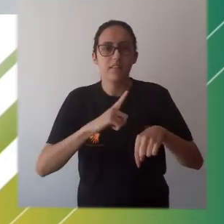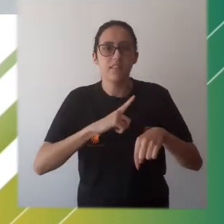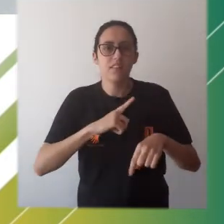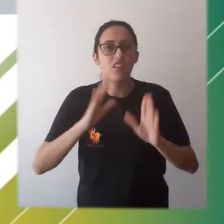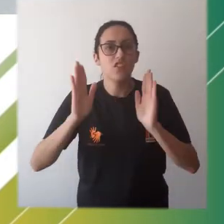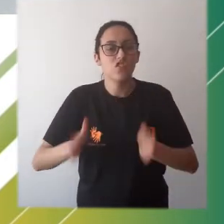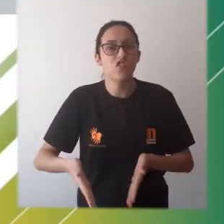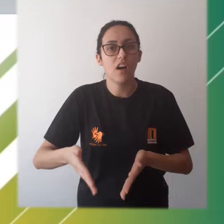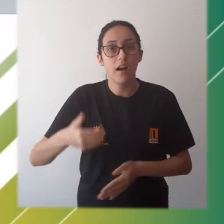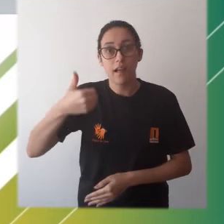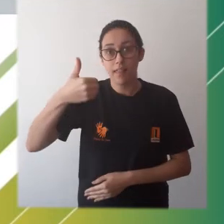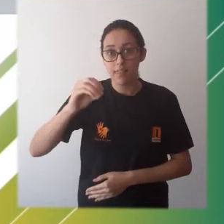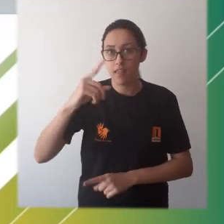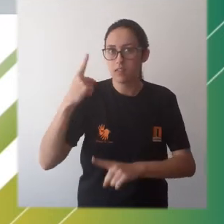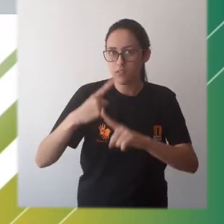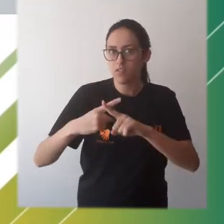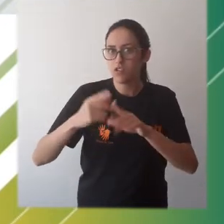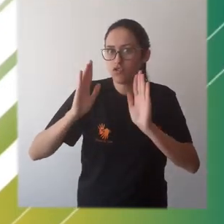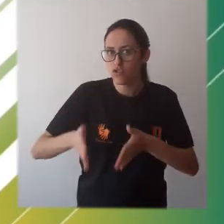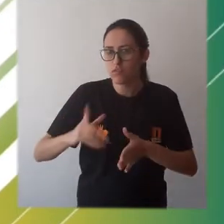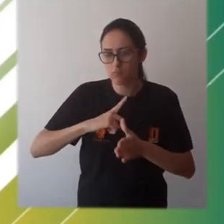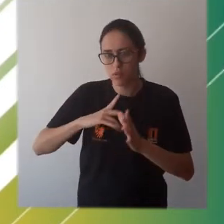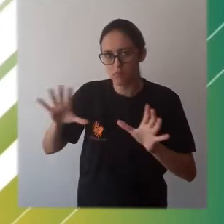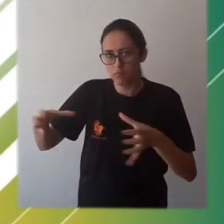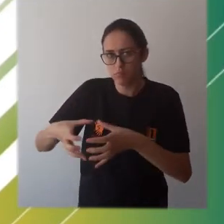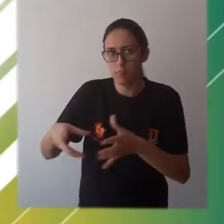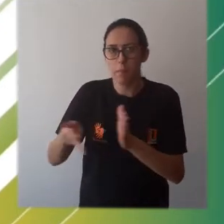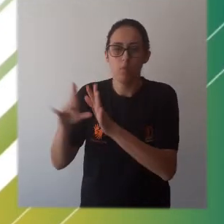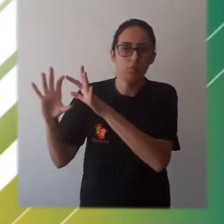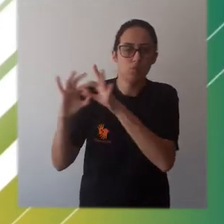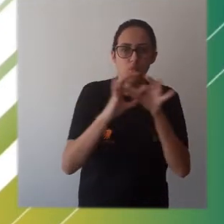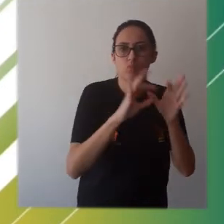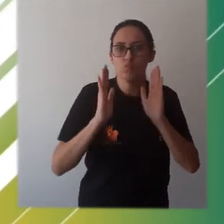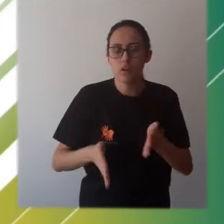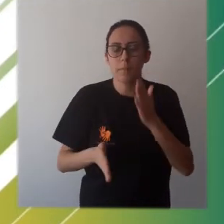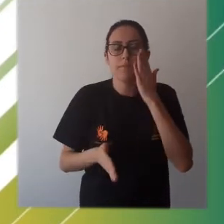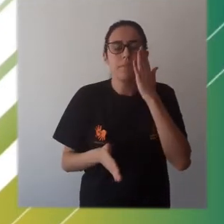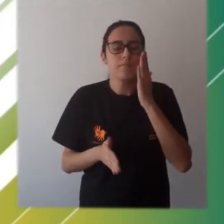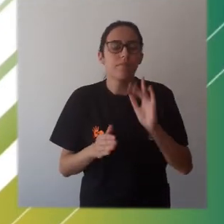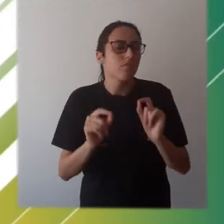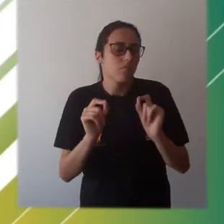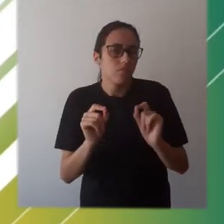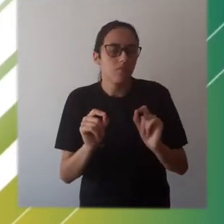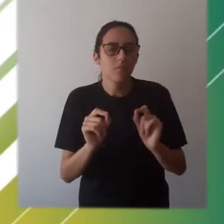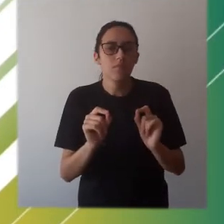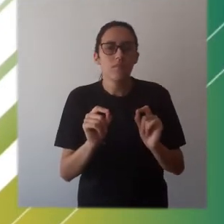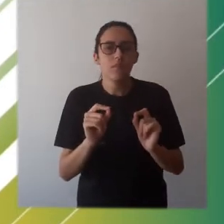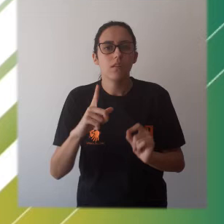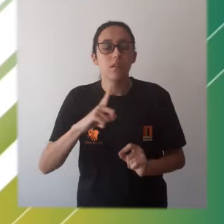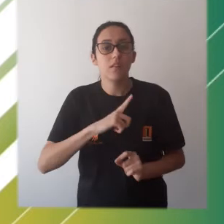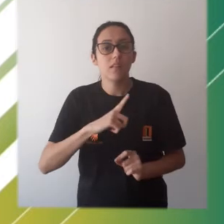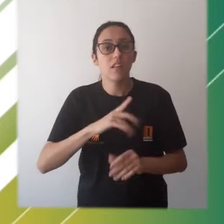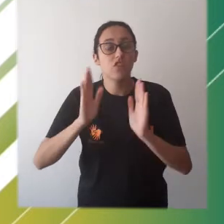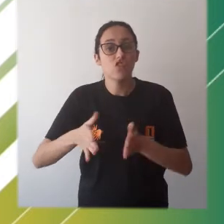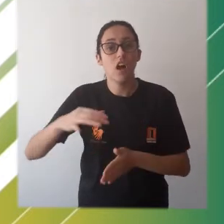nós estamos na 10ª edição do Talento Olímpico em 9 anos, né? Nós estamos finalizando agora isso, e junto com isso nós